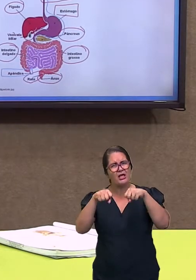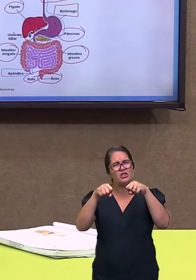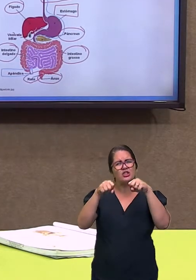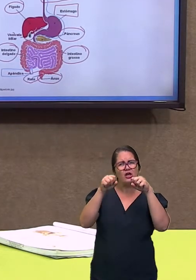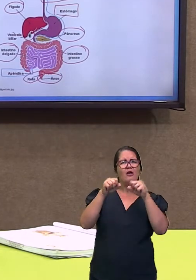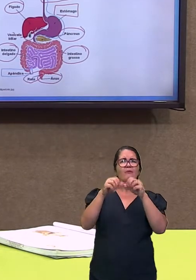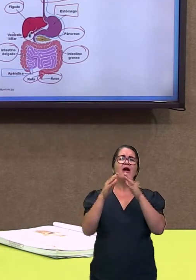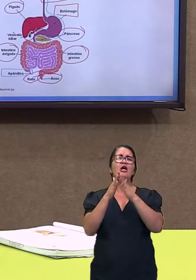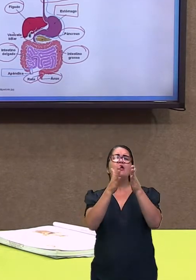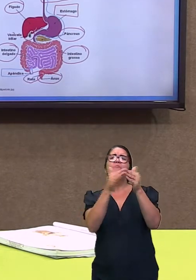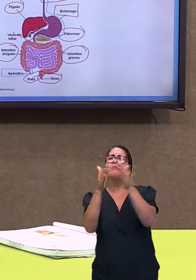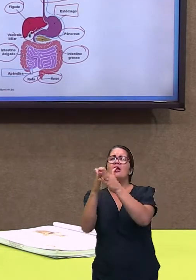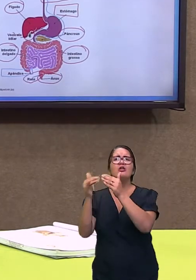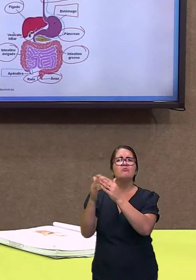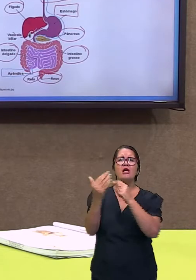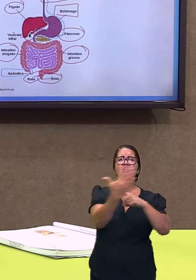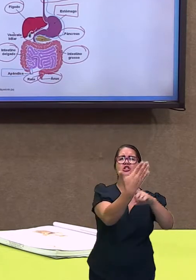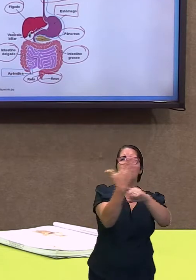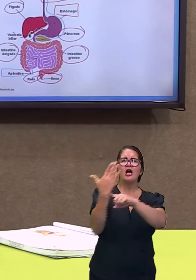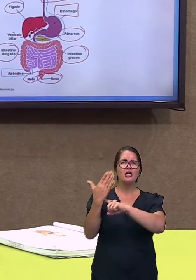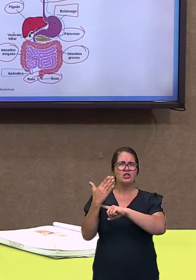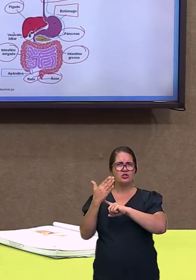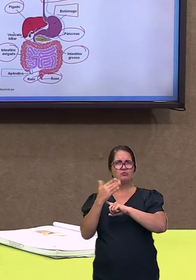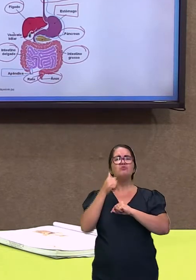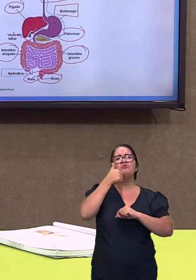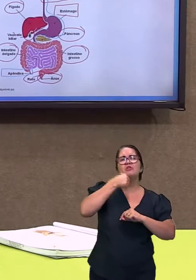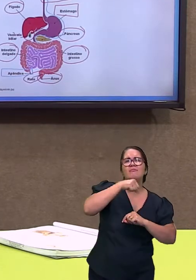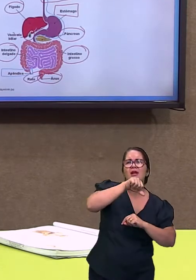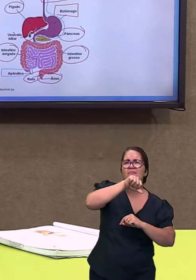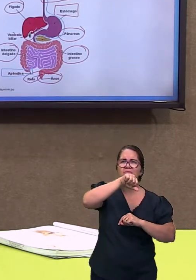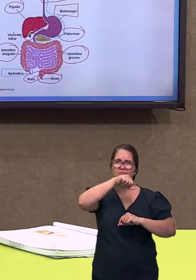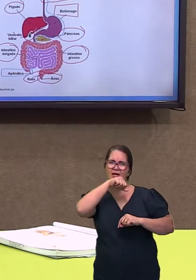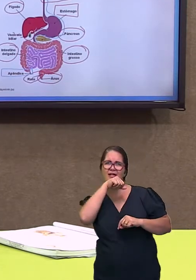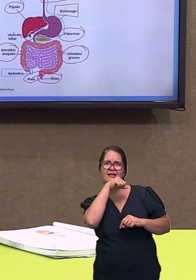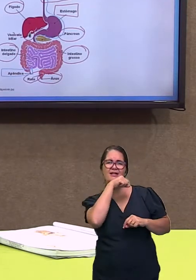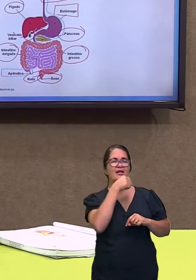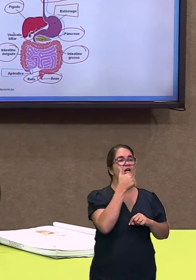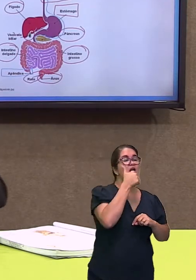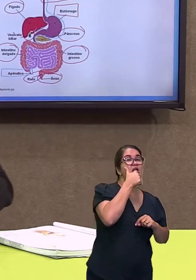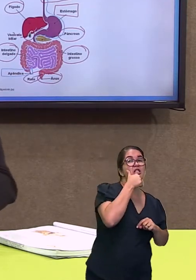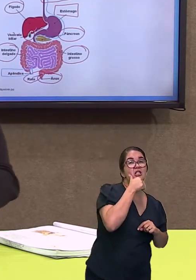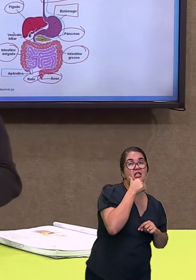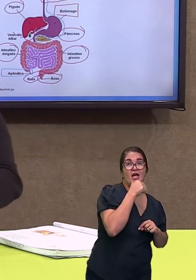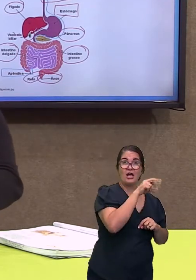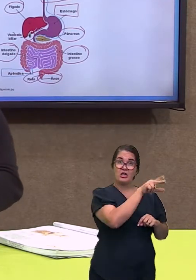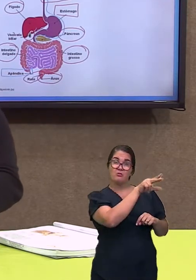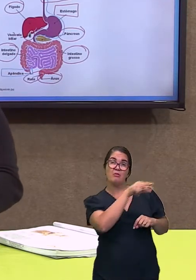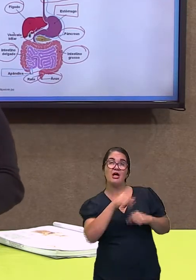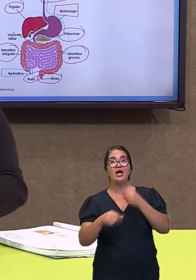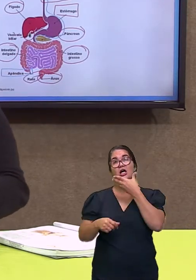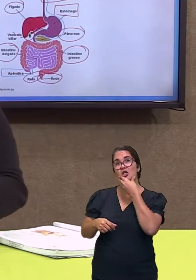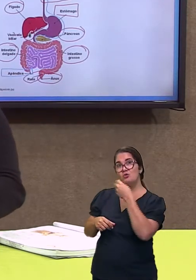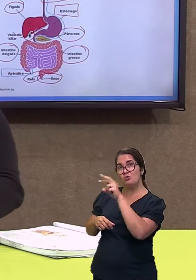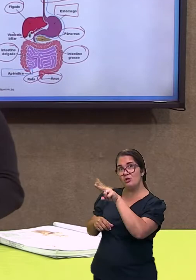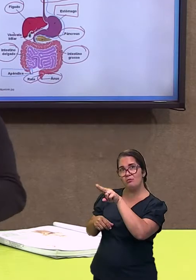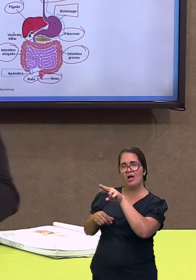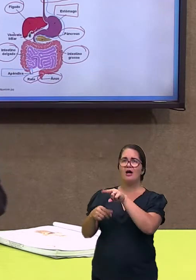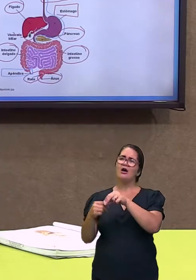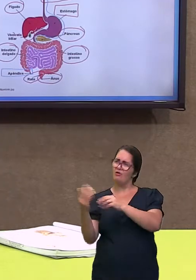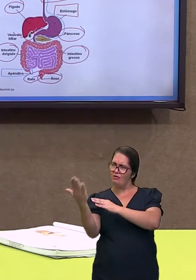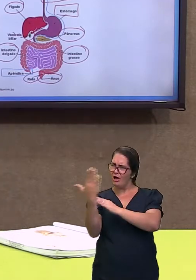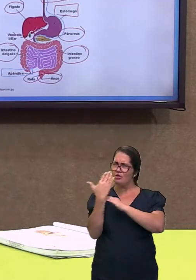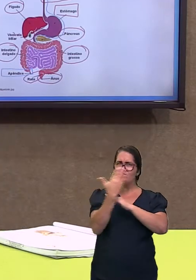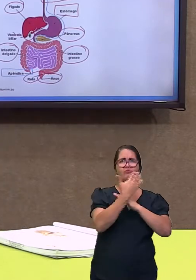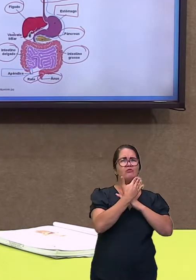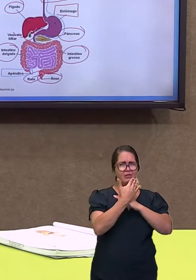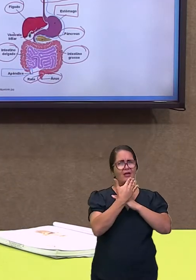mãe, pode pedir ajuda do irmão ou da irmã, né? Para a gente começar. E vamos usar a